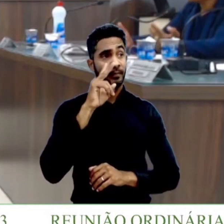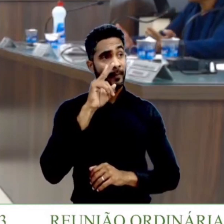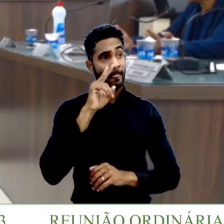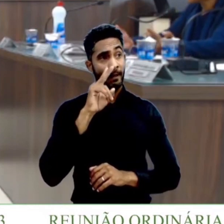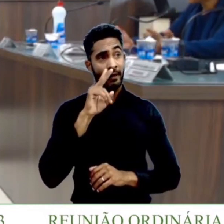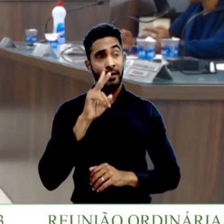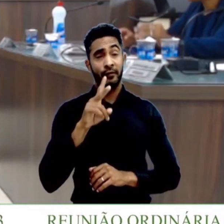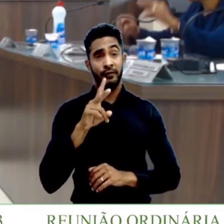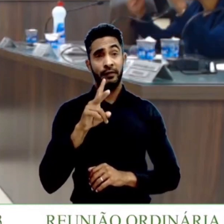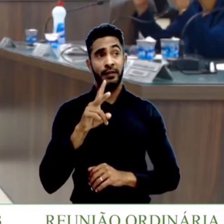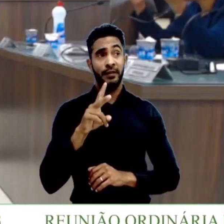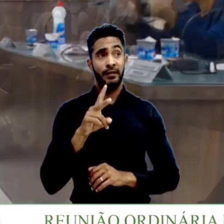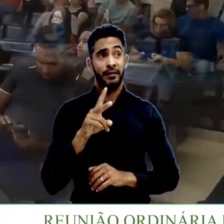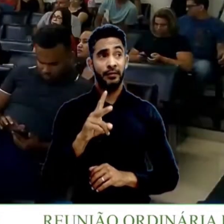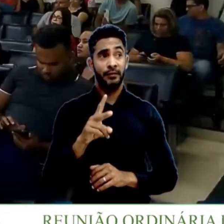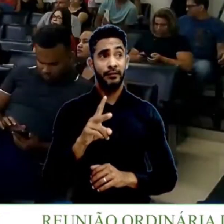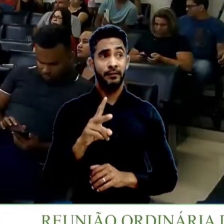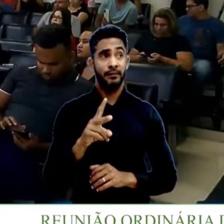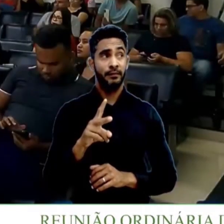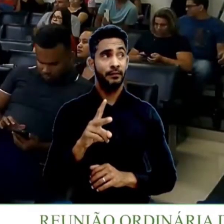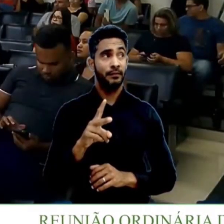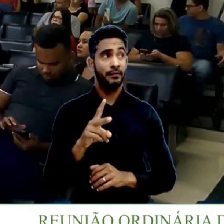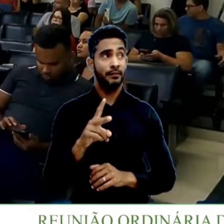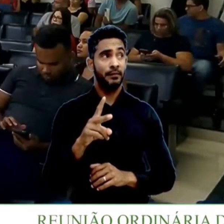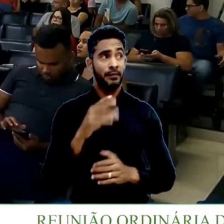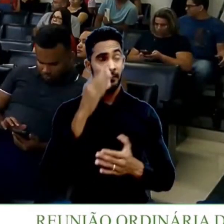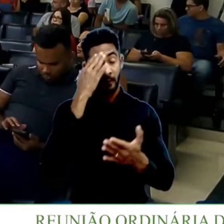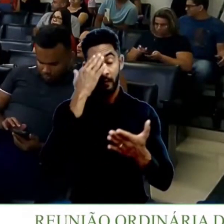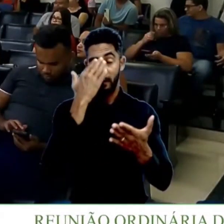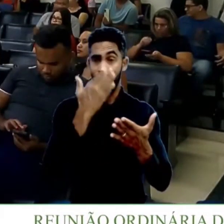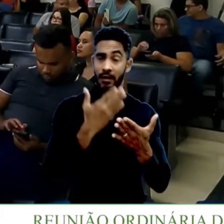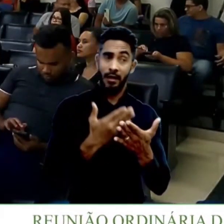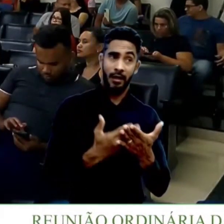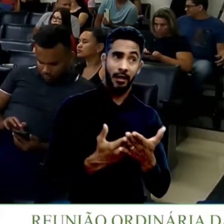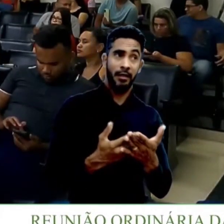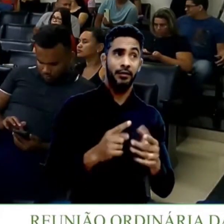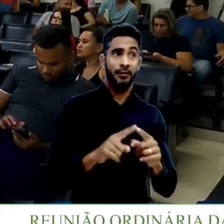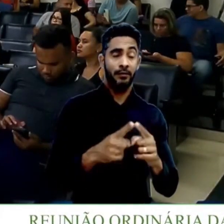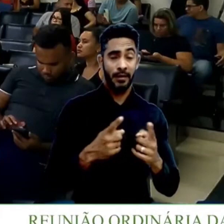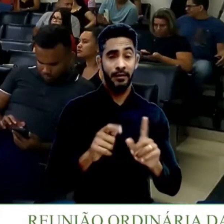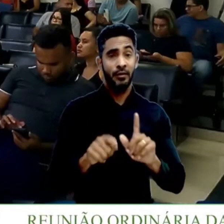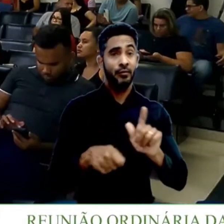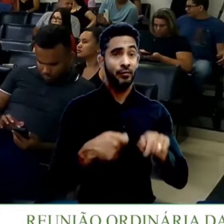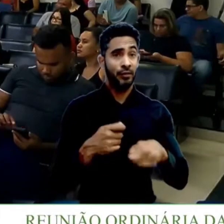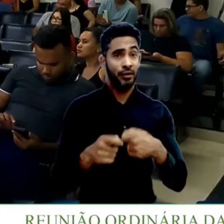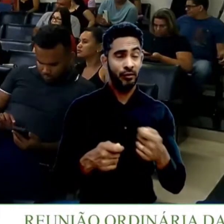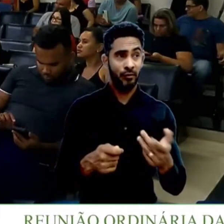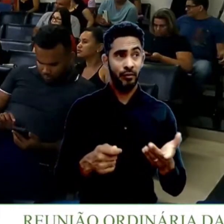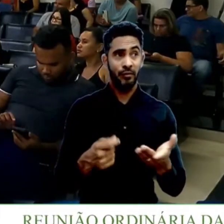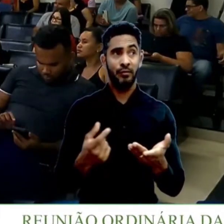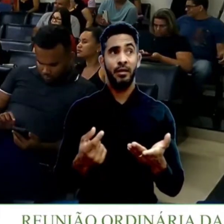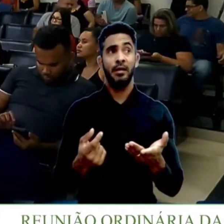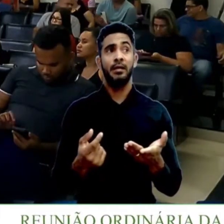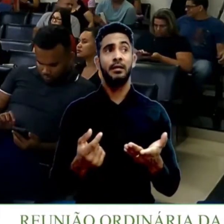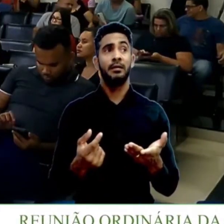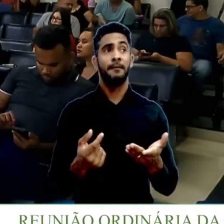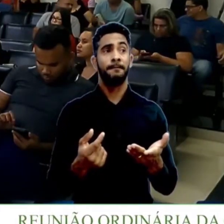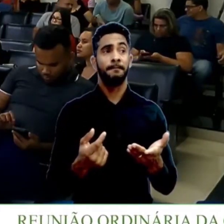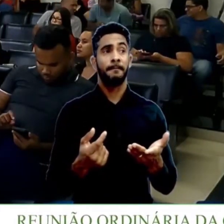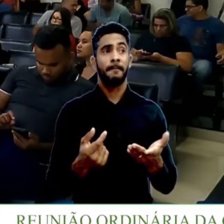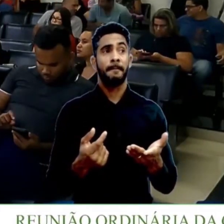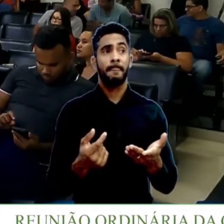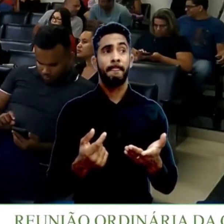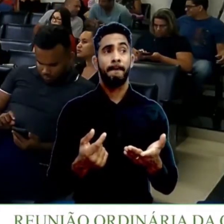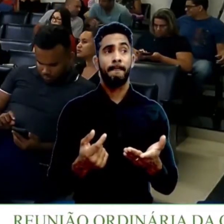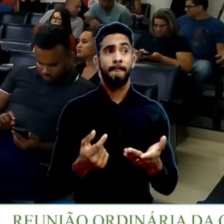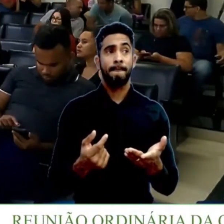uma improbidade, eu não confio, mas eu entendo que é uma improbidade dos gestores, isso aí cabe até nós